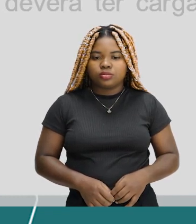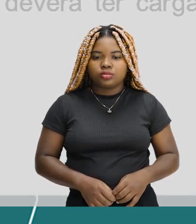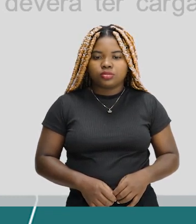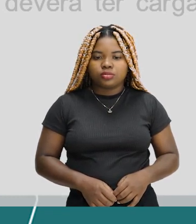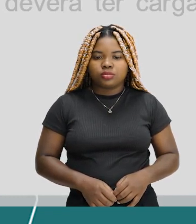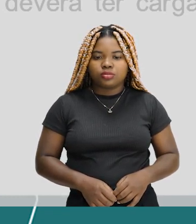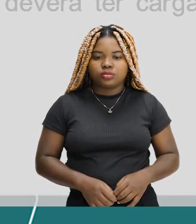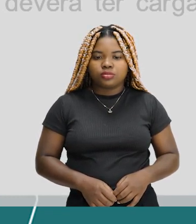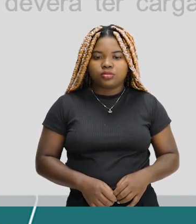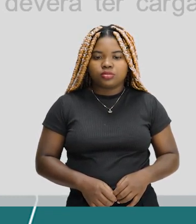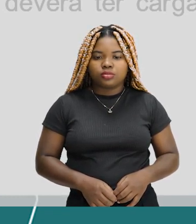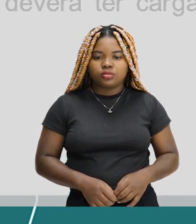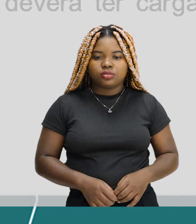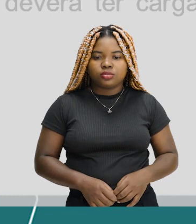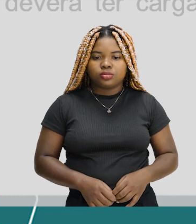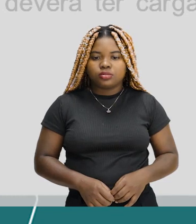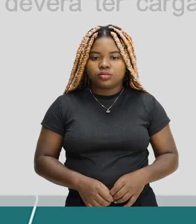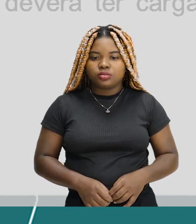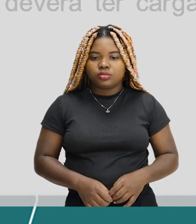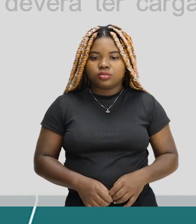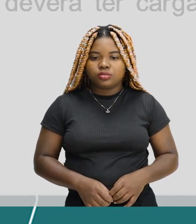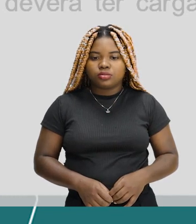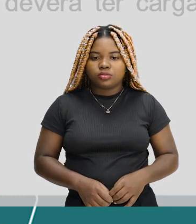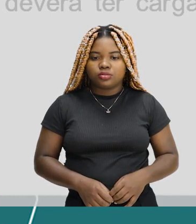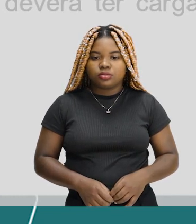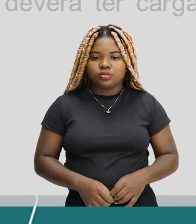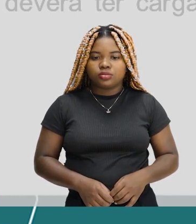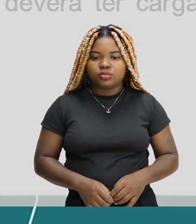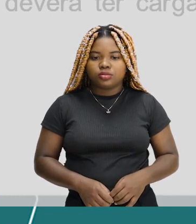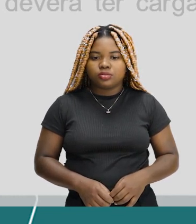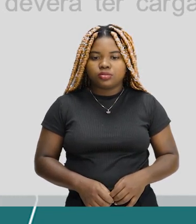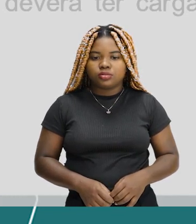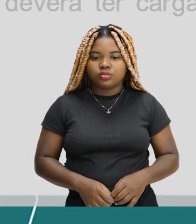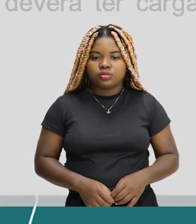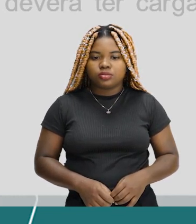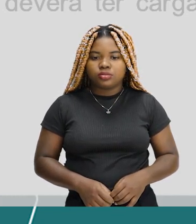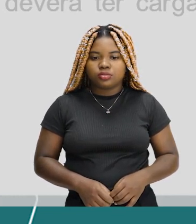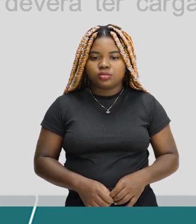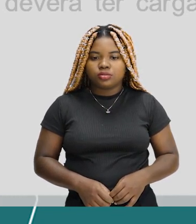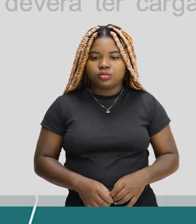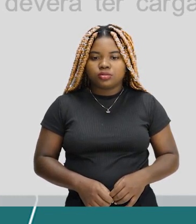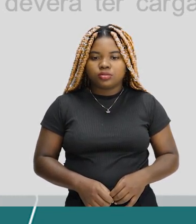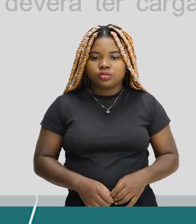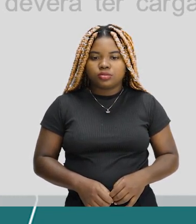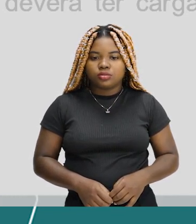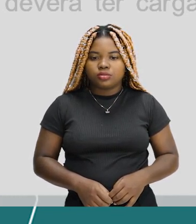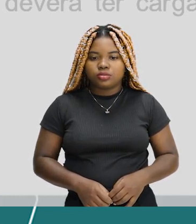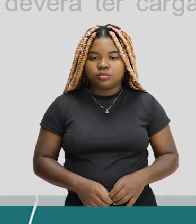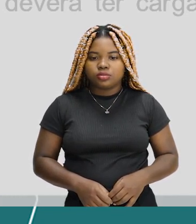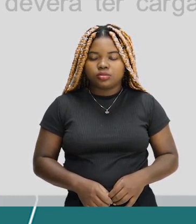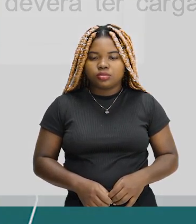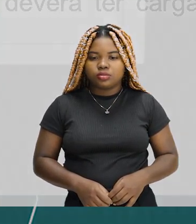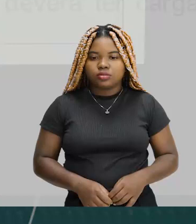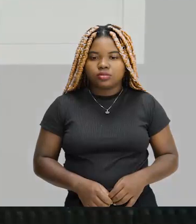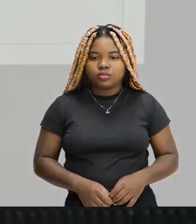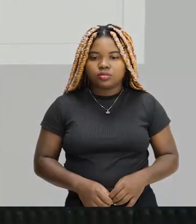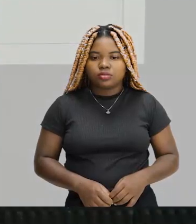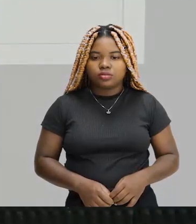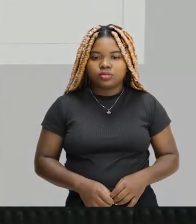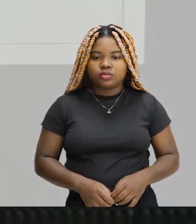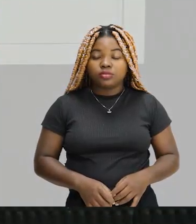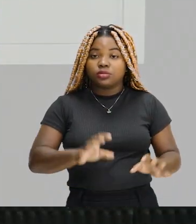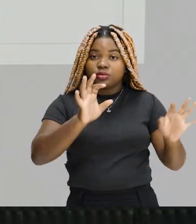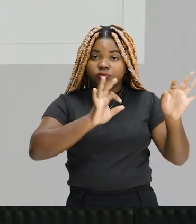ter carga elétrica mais E, menos E, mais 2E, menos 2E ou nula. Então vamos